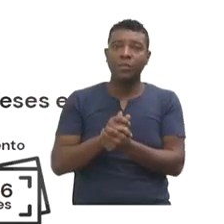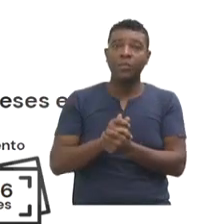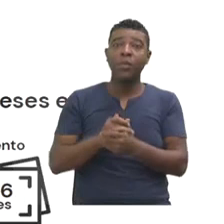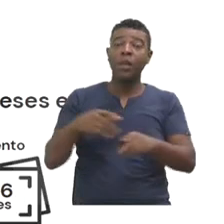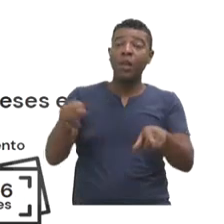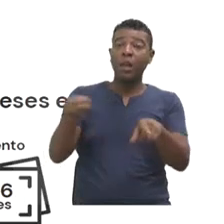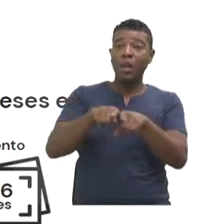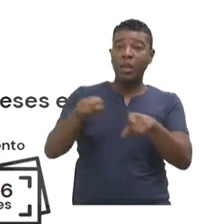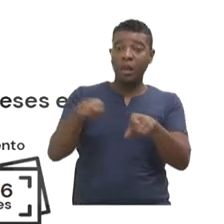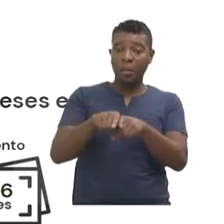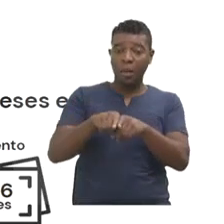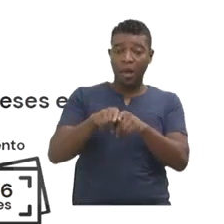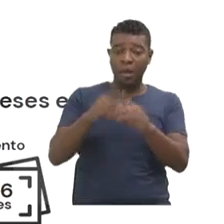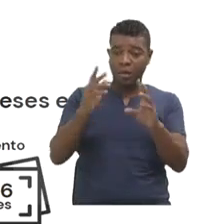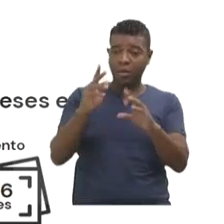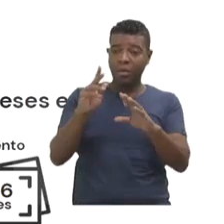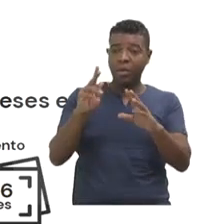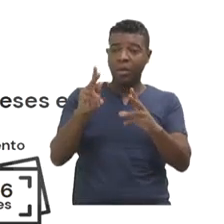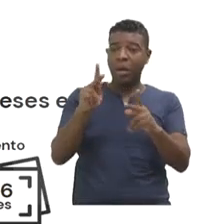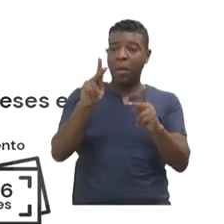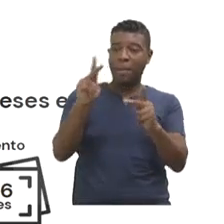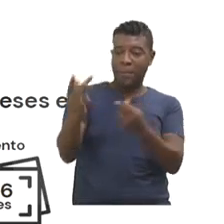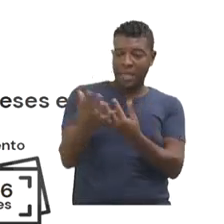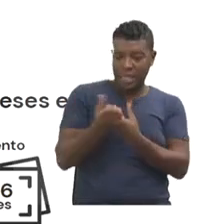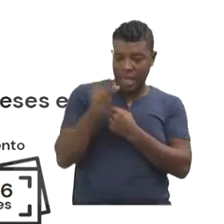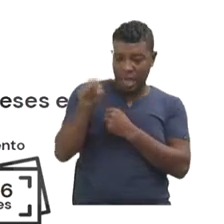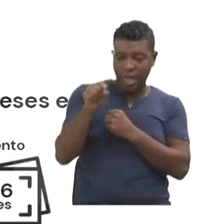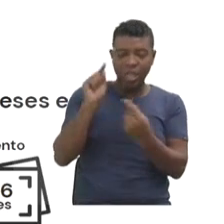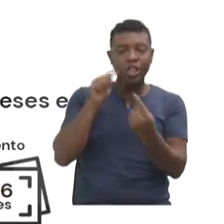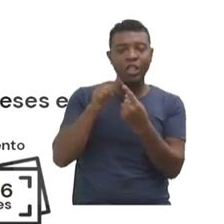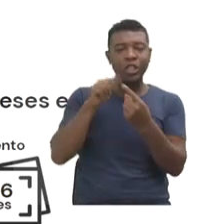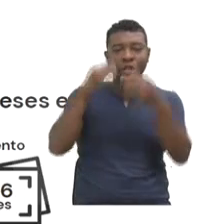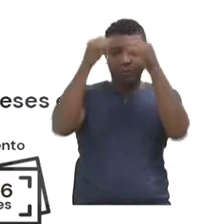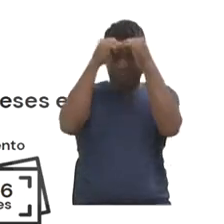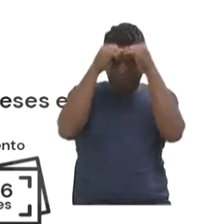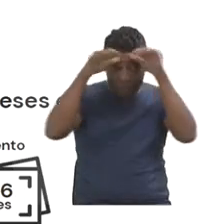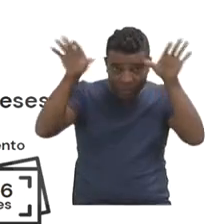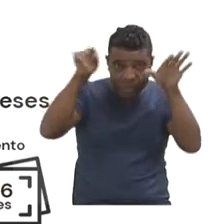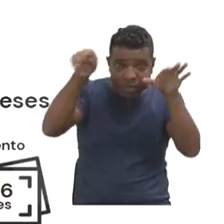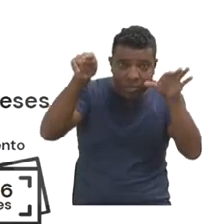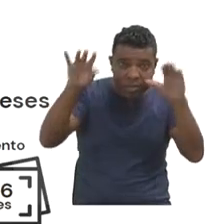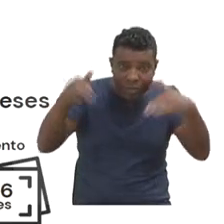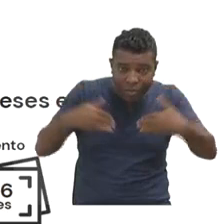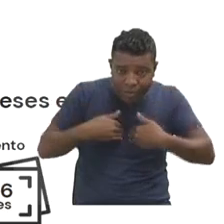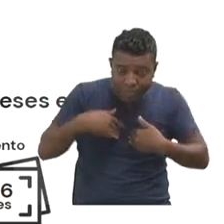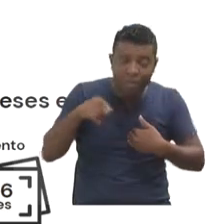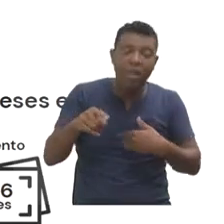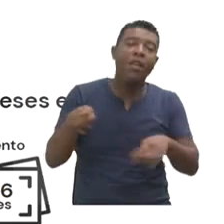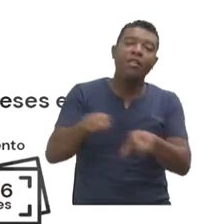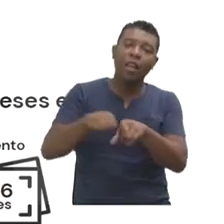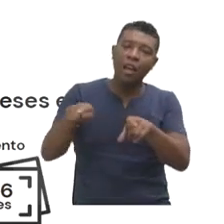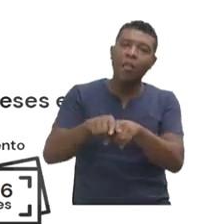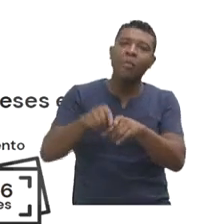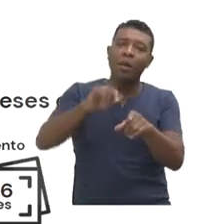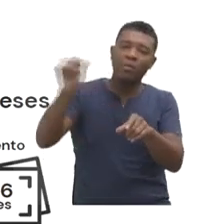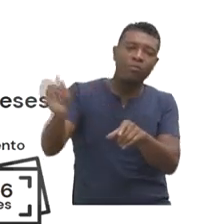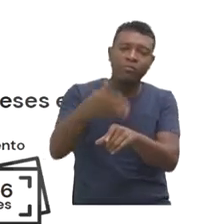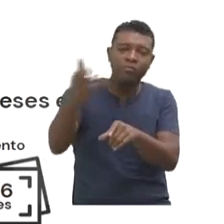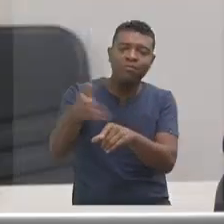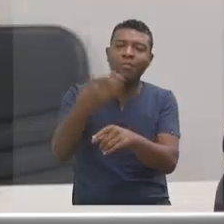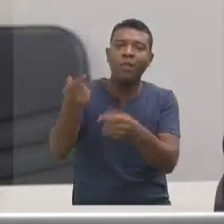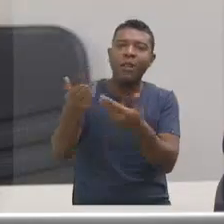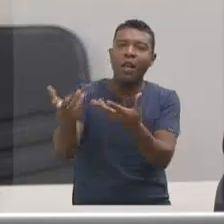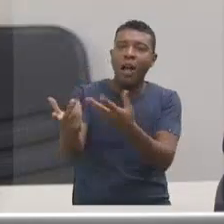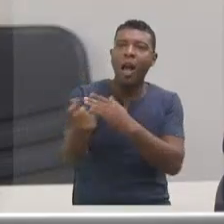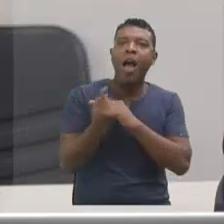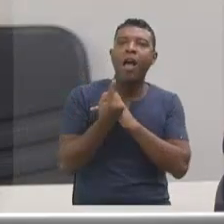nós vamos publicar em julho uma resolução em que coloca o fluxo deste pacientes nós temos que entender que nós temos